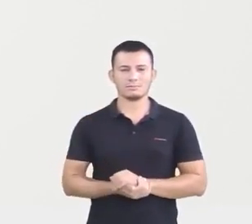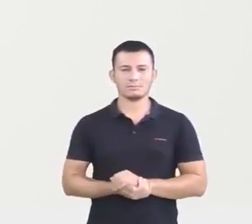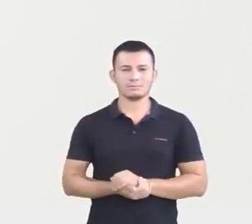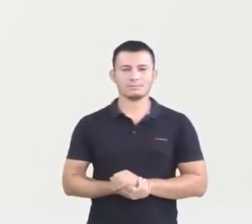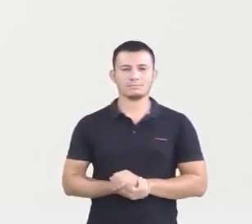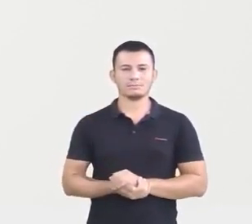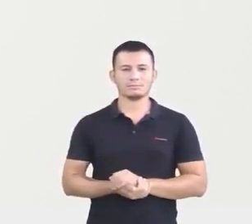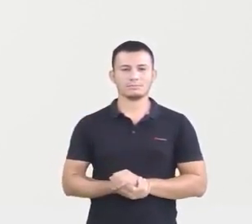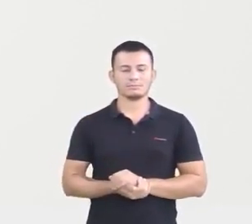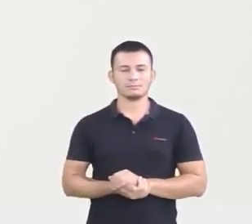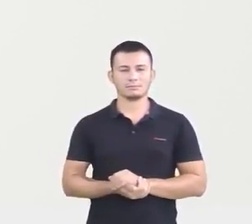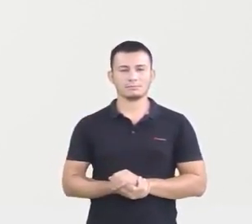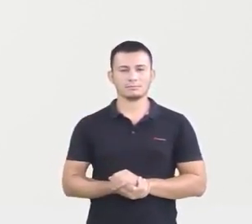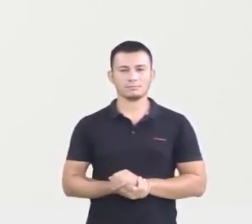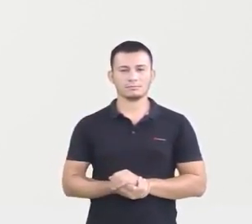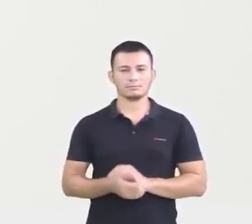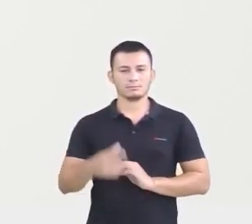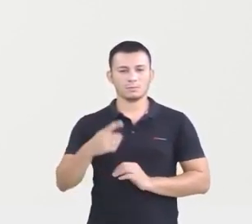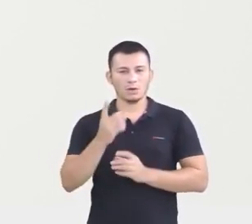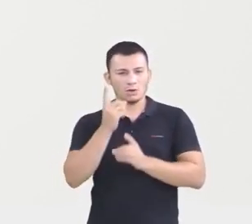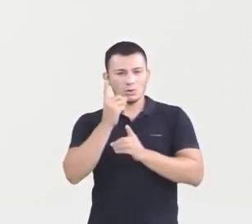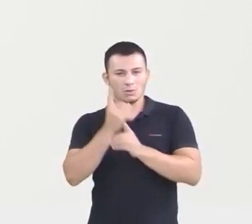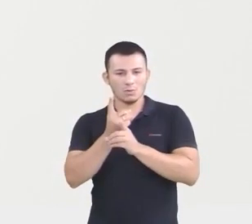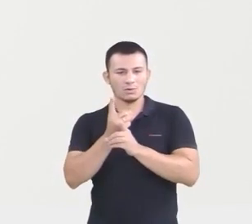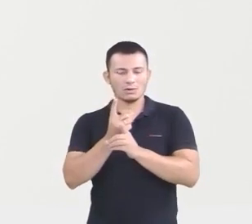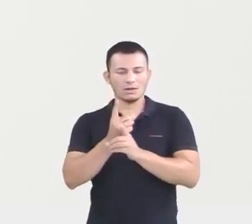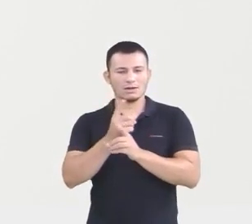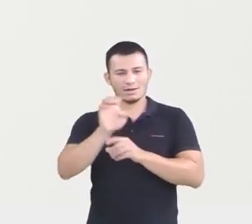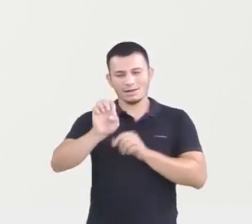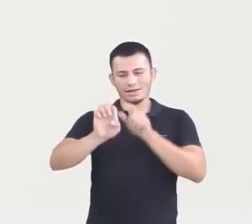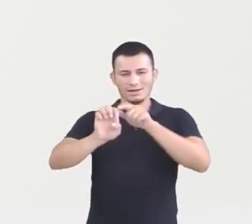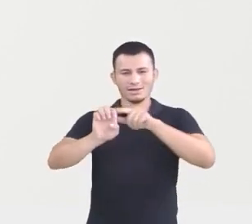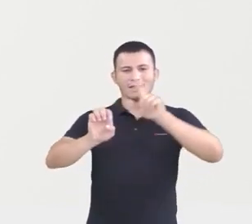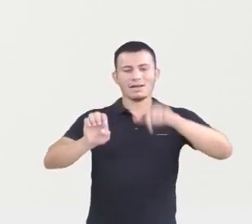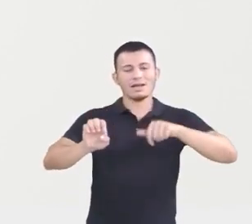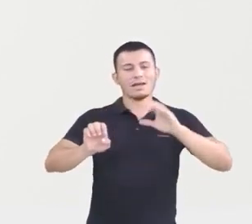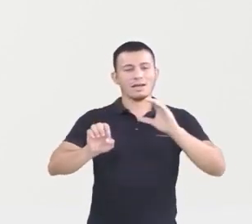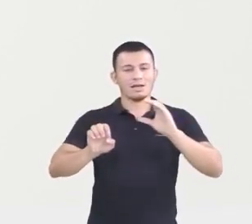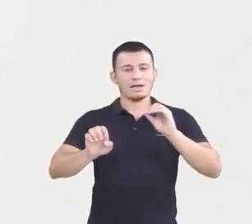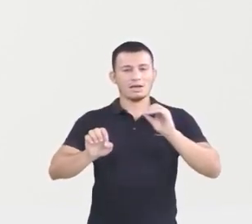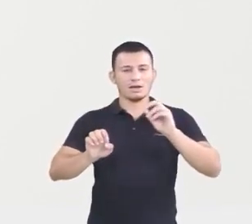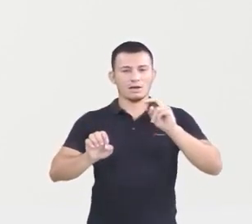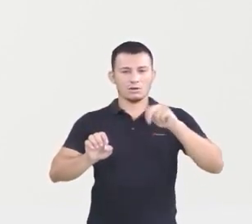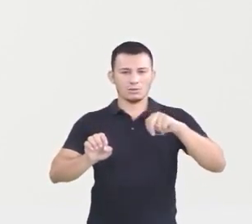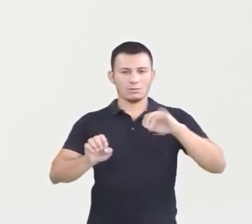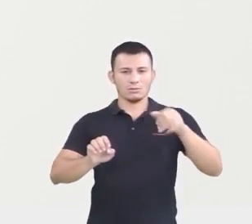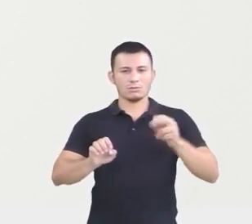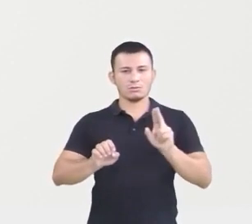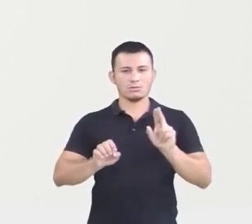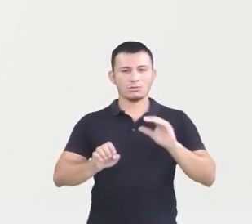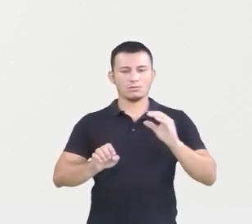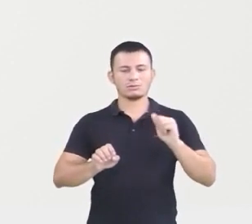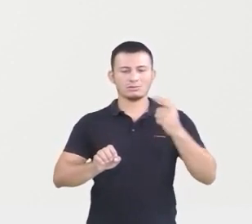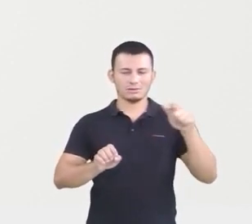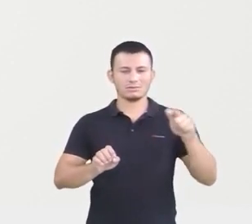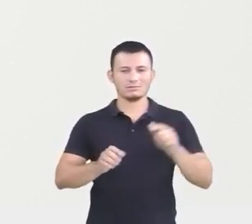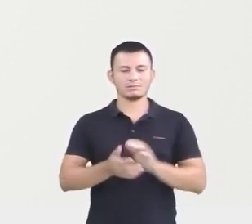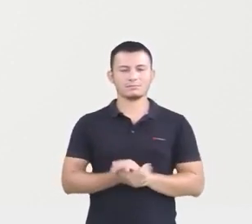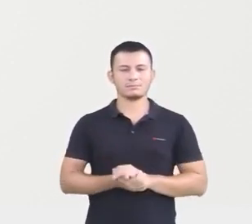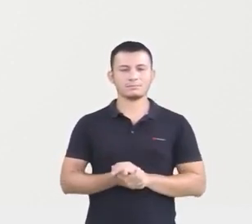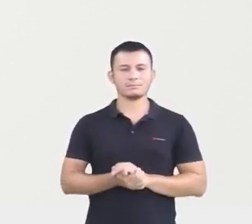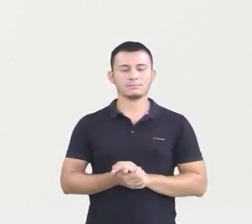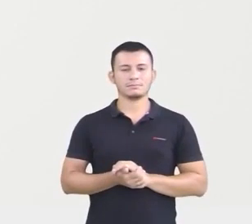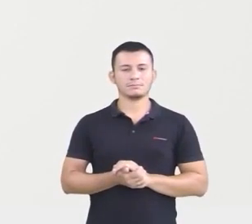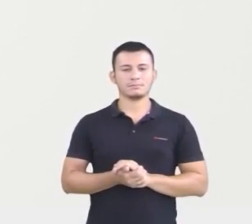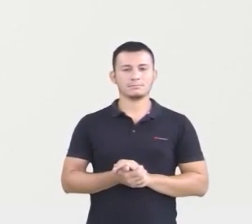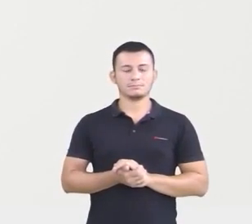Aqui nós temos também outra conjunção, e dizendo sempre que era uma oferta do seu amo. Nos trechos